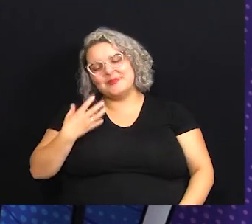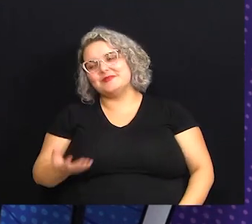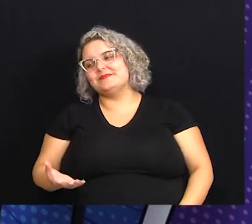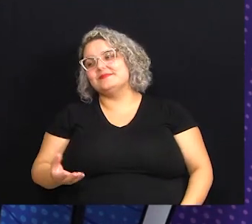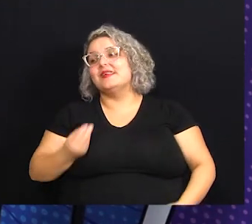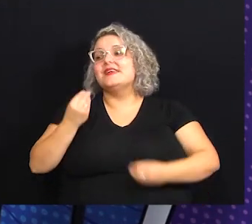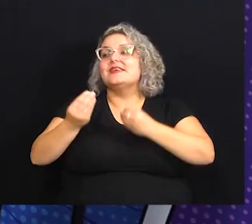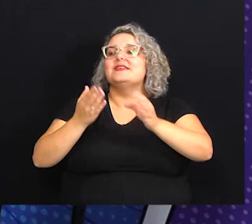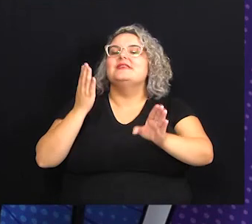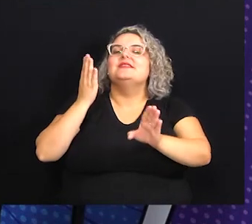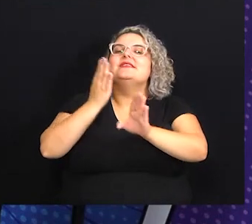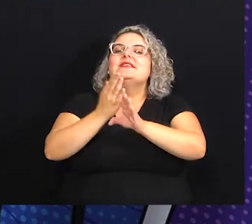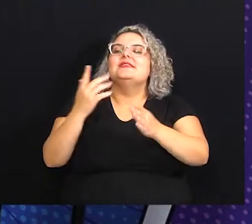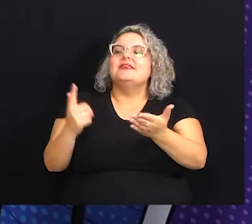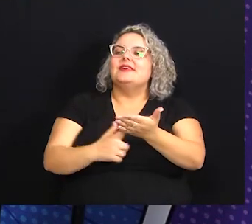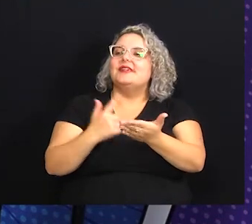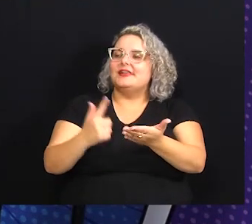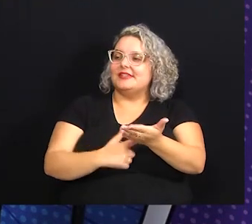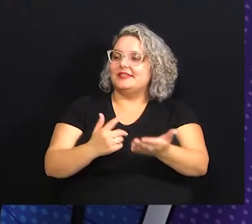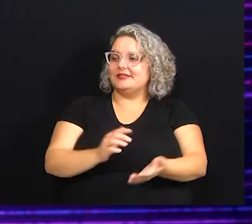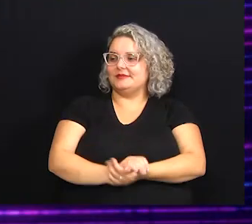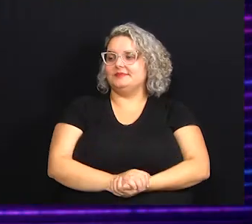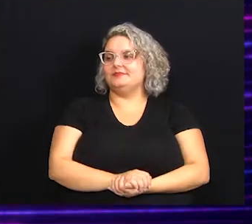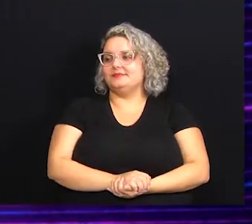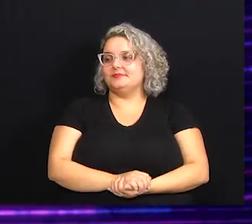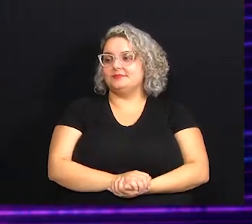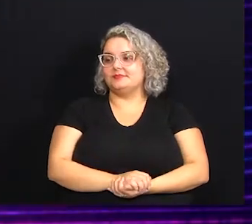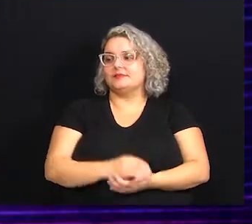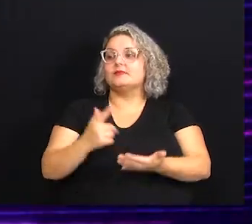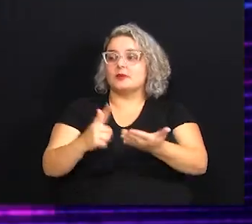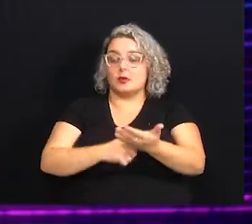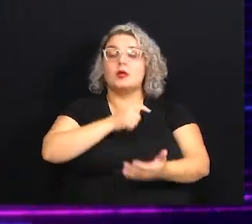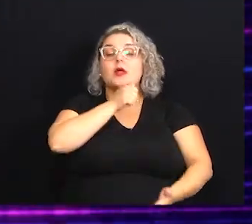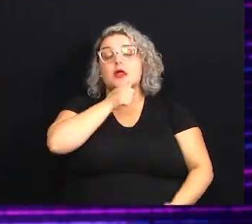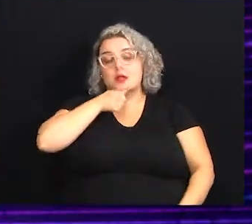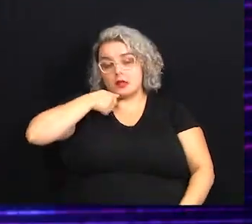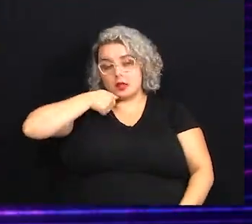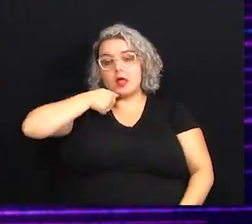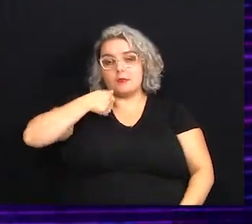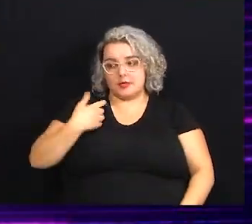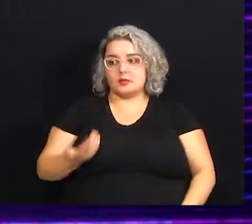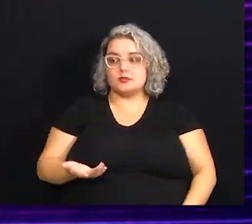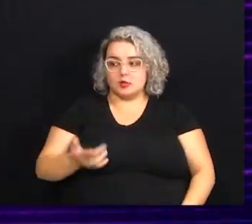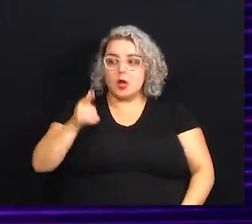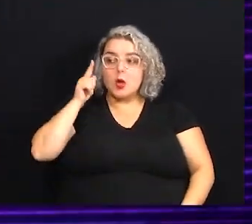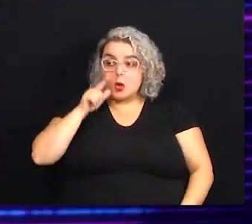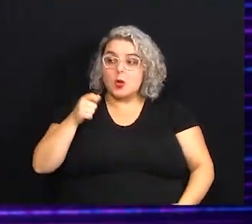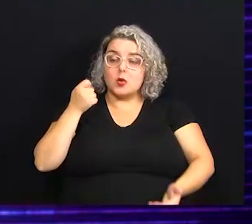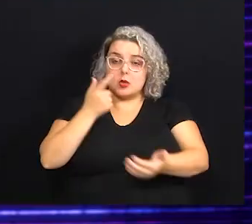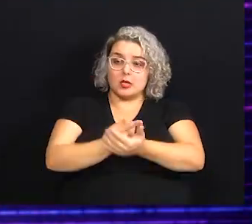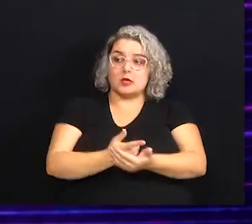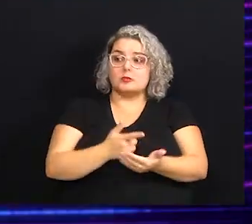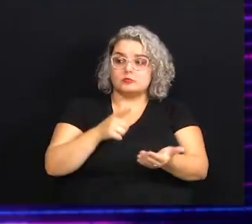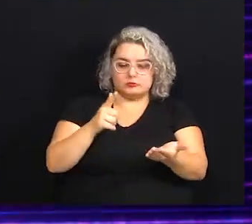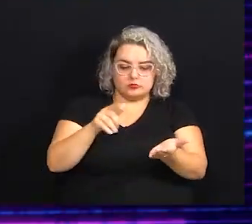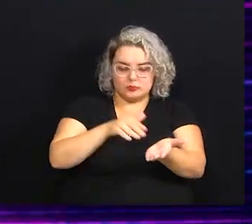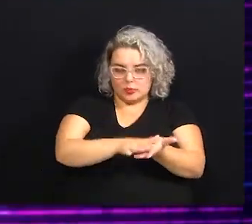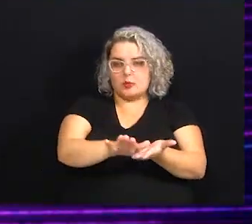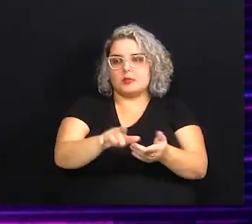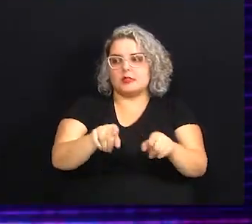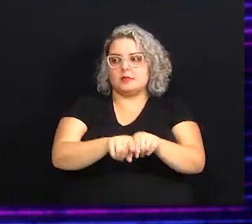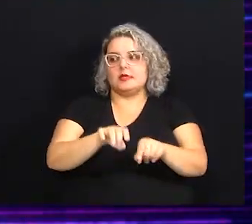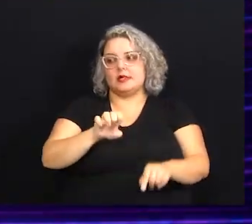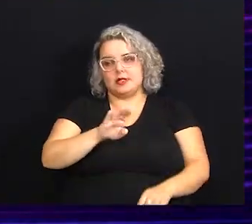pena. E como é que te encontra aí o livro? O livro tá na Amazon. Você consegue comprar tanto a versão física